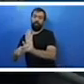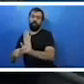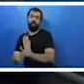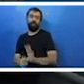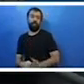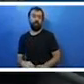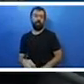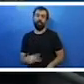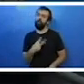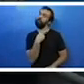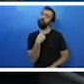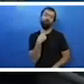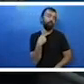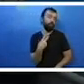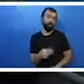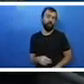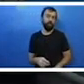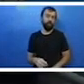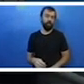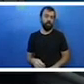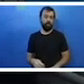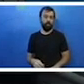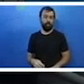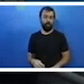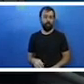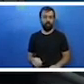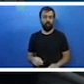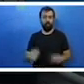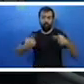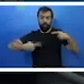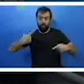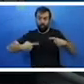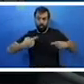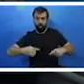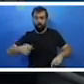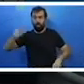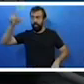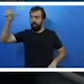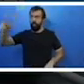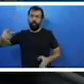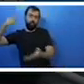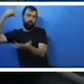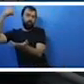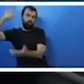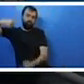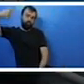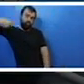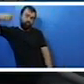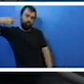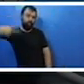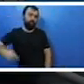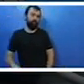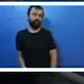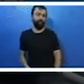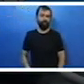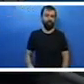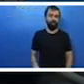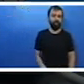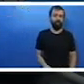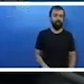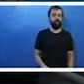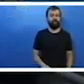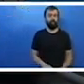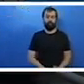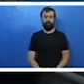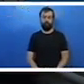mais ninguém se revoltar contra as ordens da coroa. Olha a violência